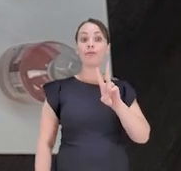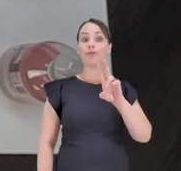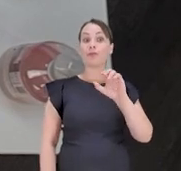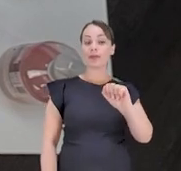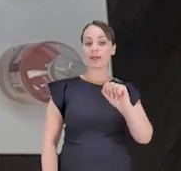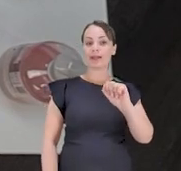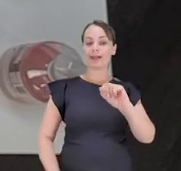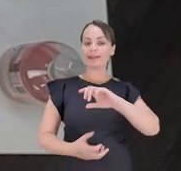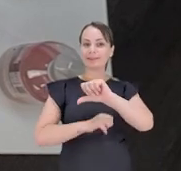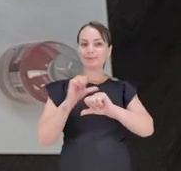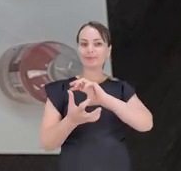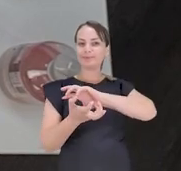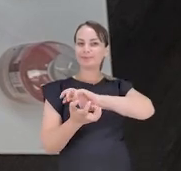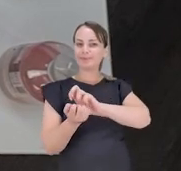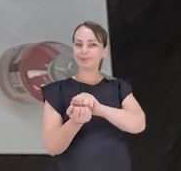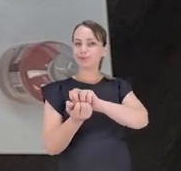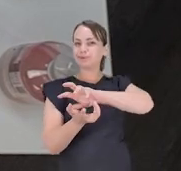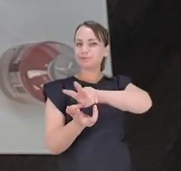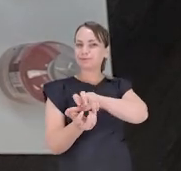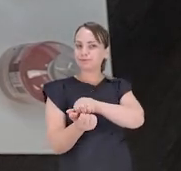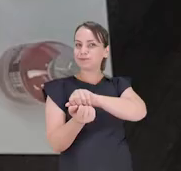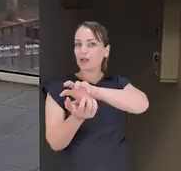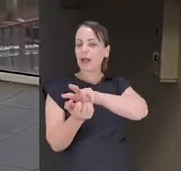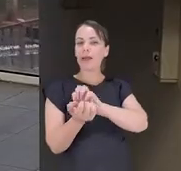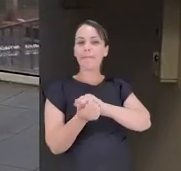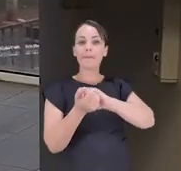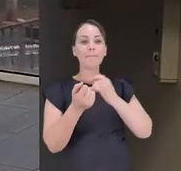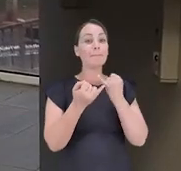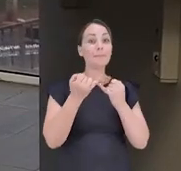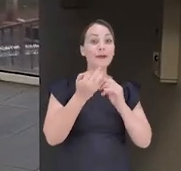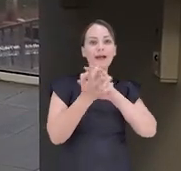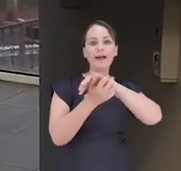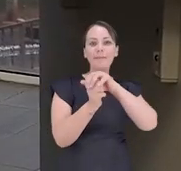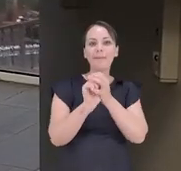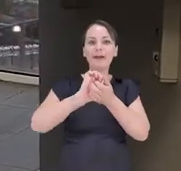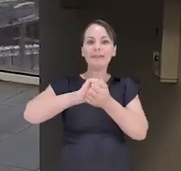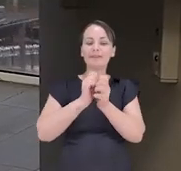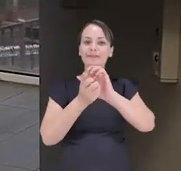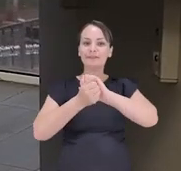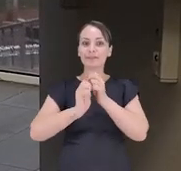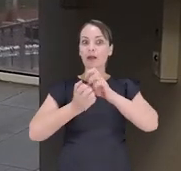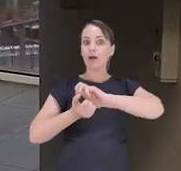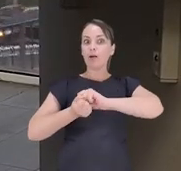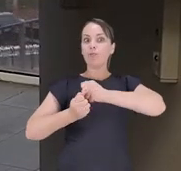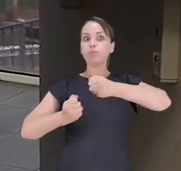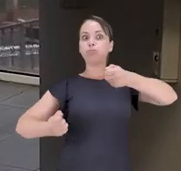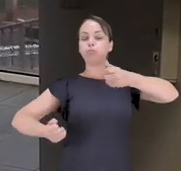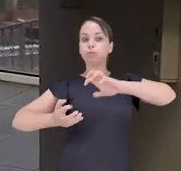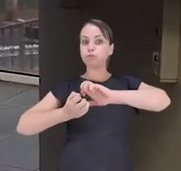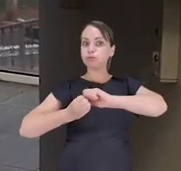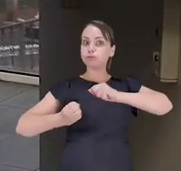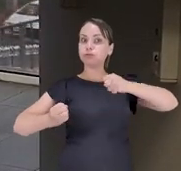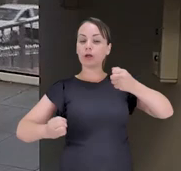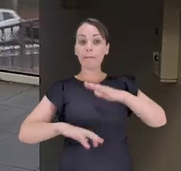ficar nessa textura mais massinha, entende? Mas ainda estica bastante. E quanto mais massa de EVA